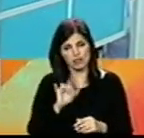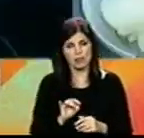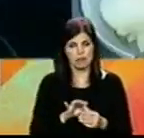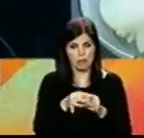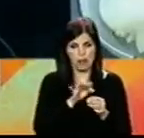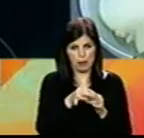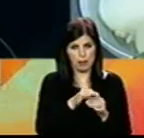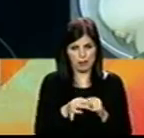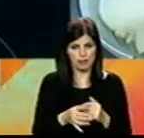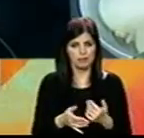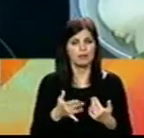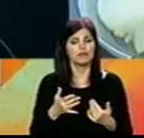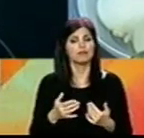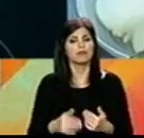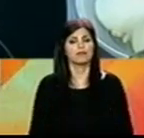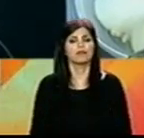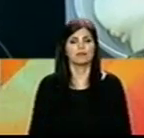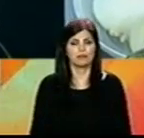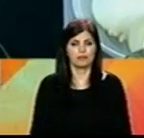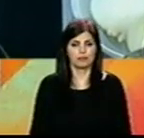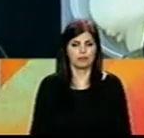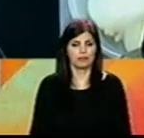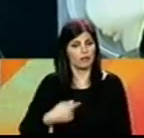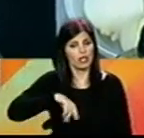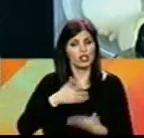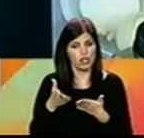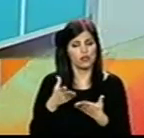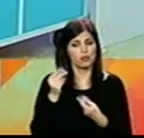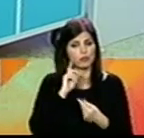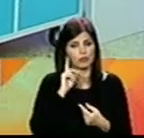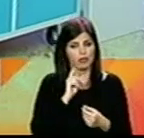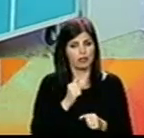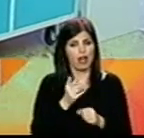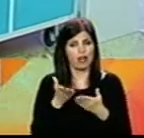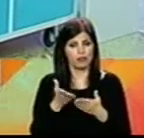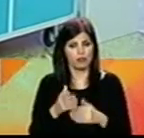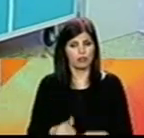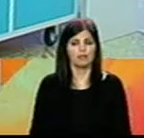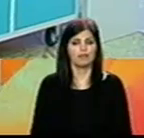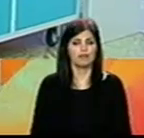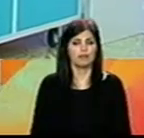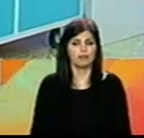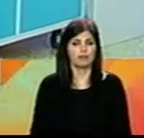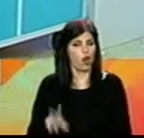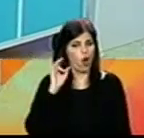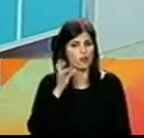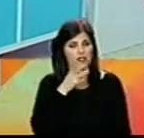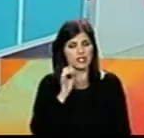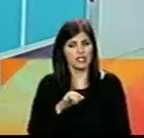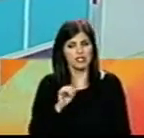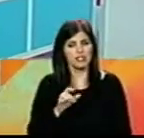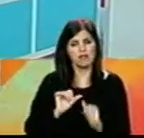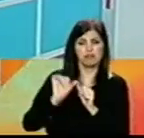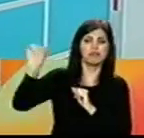a pele. E depois, Jorge, vamos... acho que a nossa ajuda vai ser imprescindível. Toma lá um dental. Vamos trabalhar? Eu ouvi dizer que sim. Eu acho que é à distância, Sónia. Mesmo